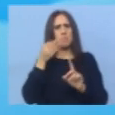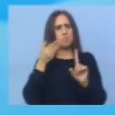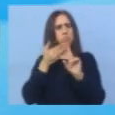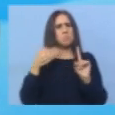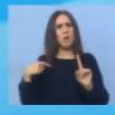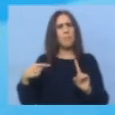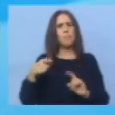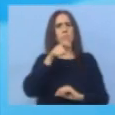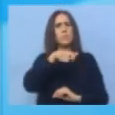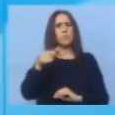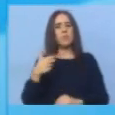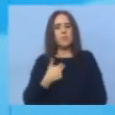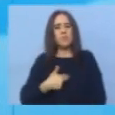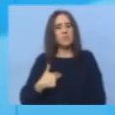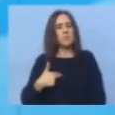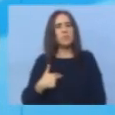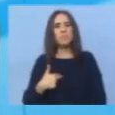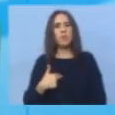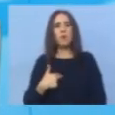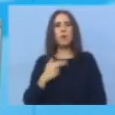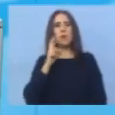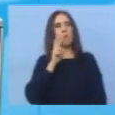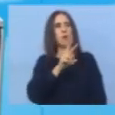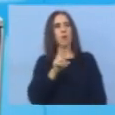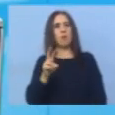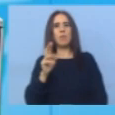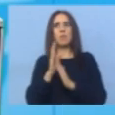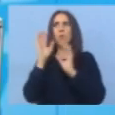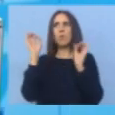pessoas. O cristianismo não é para ficar a contemplar a glória de